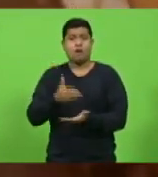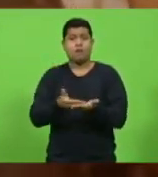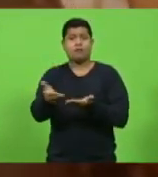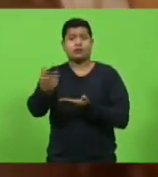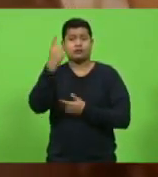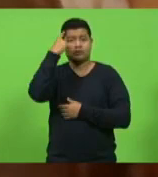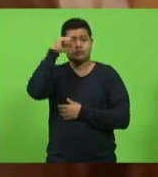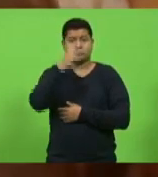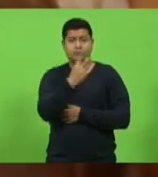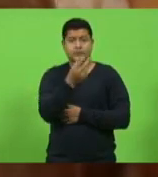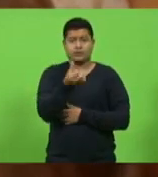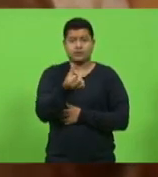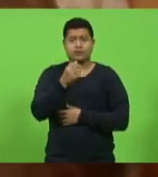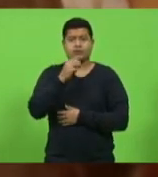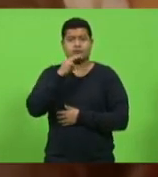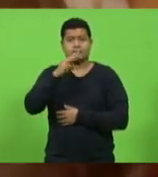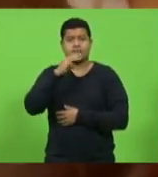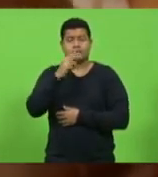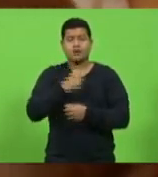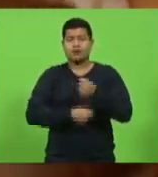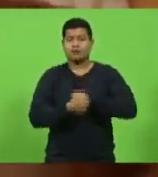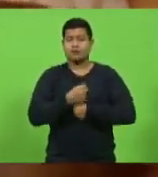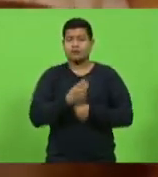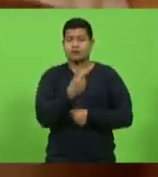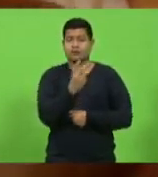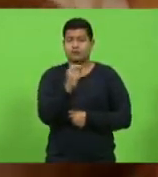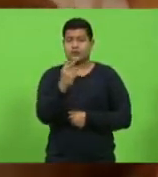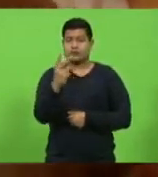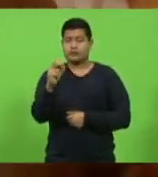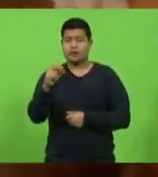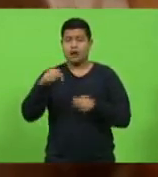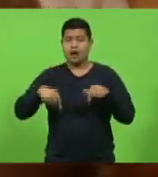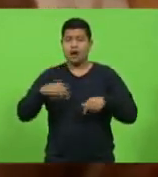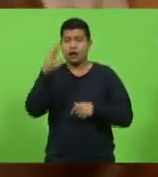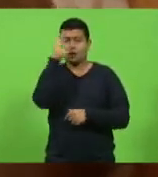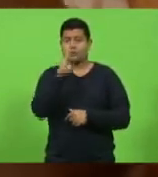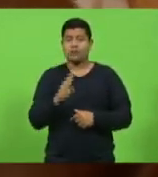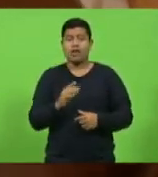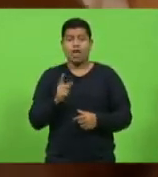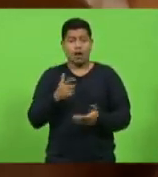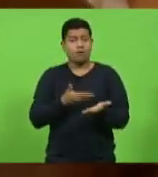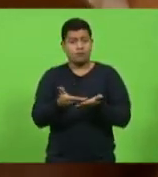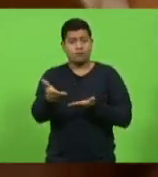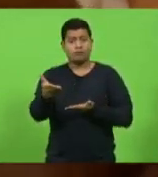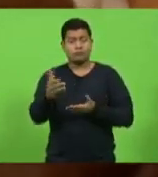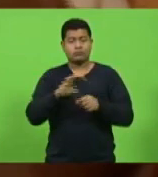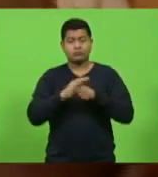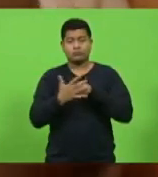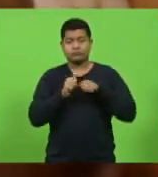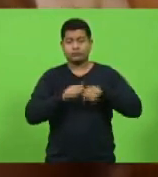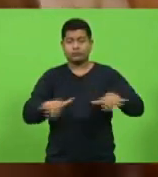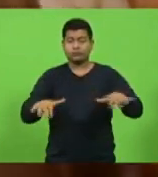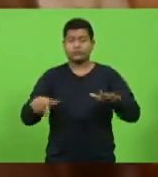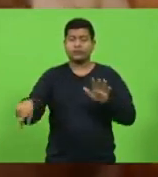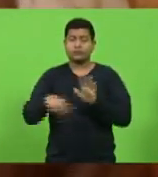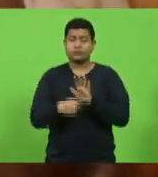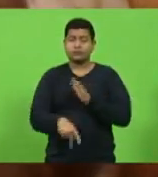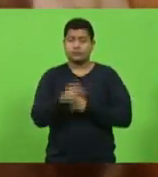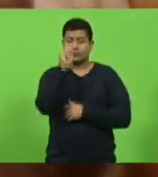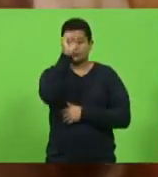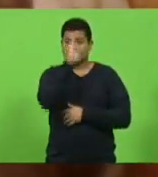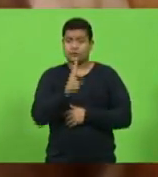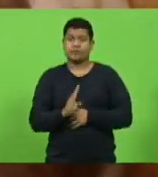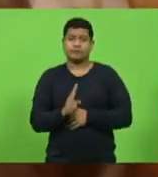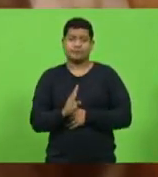26 de março de 2020, que para nós aqui no Brasil era o início da pandemia. É incontroverso que